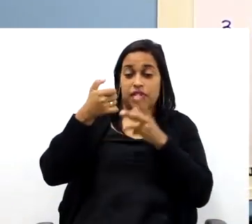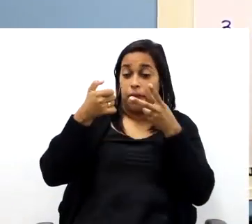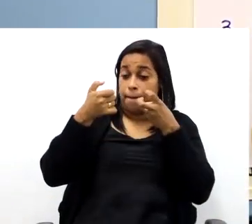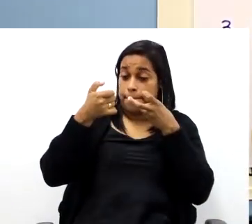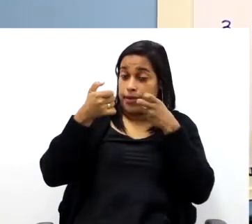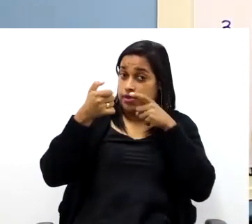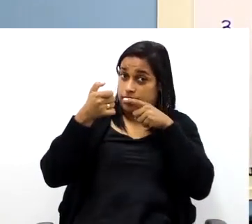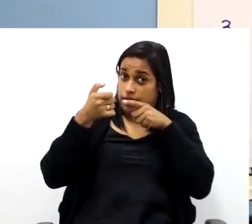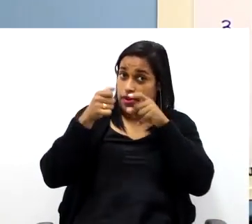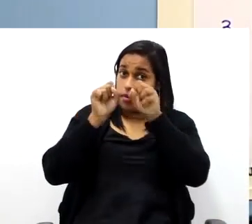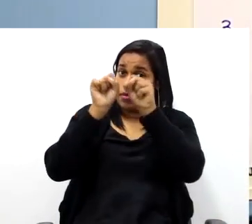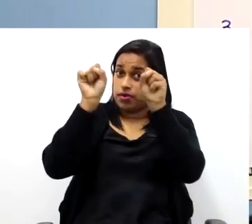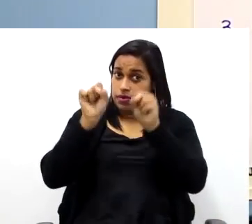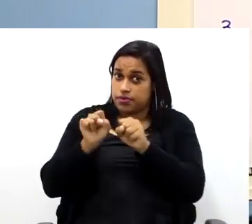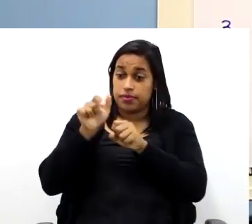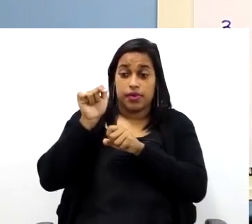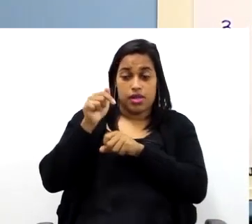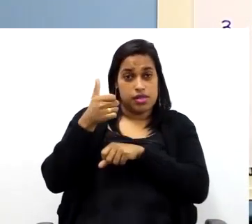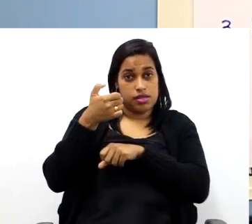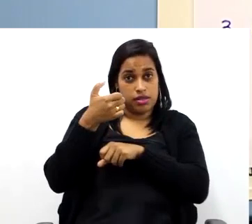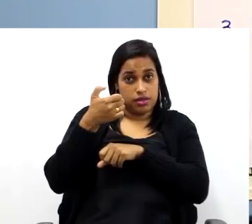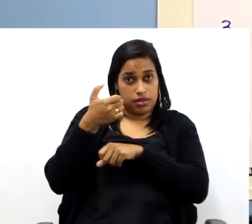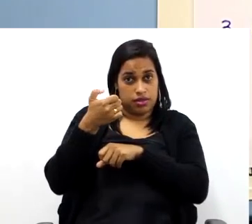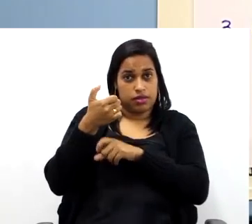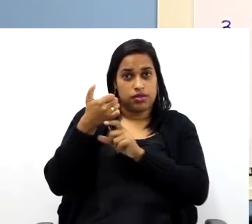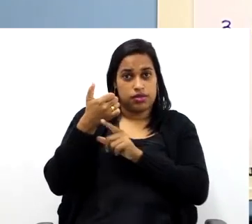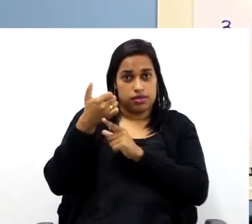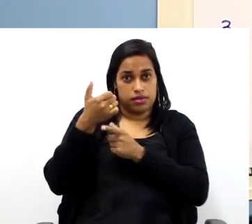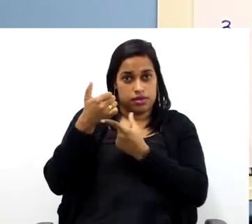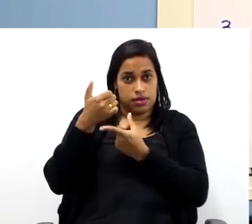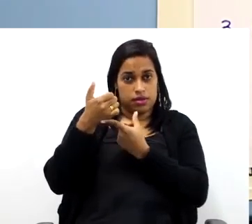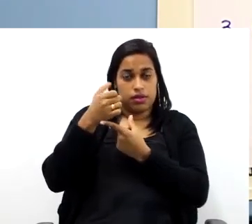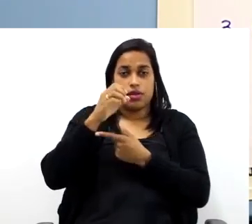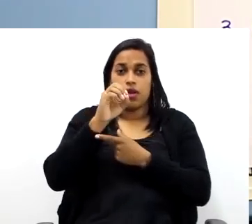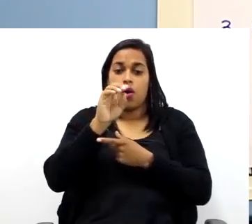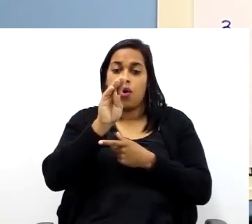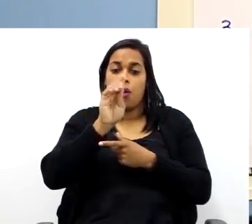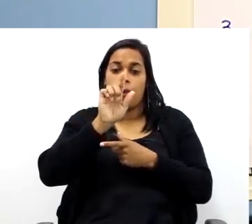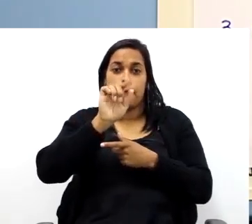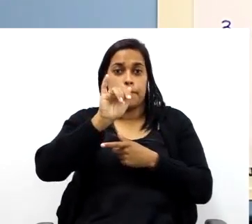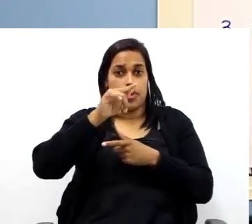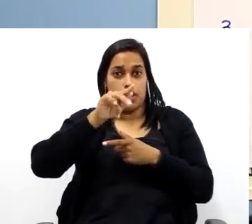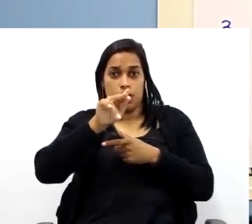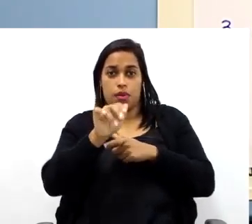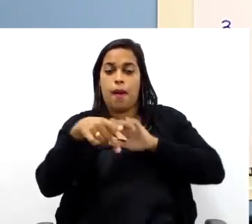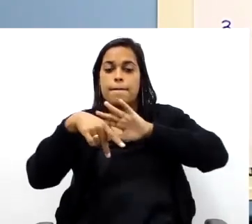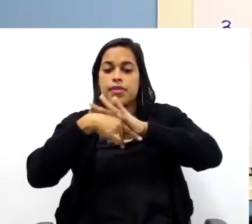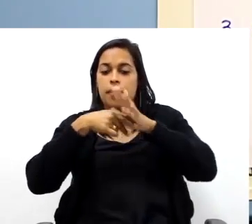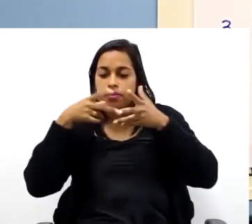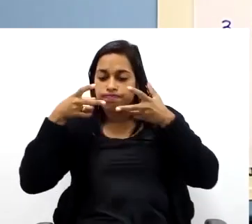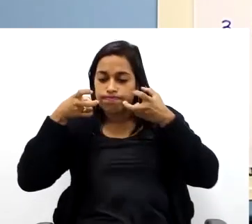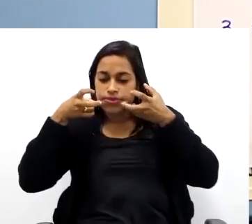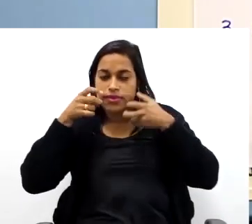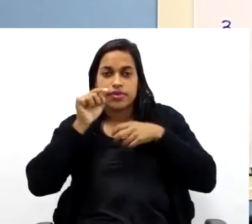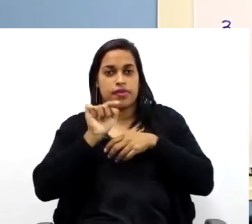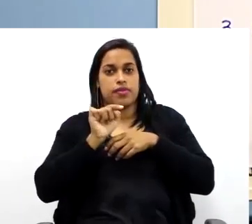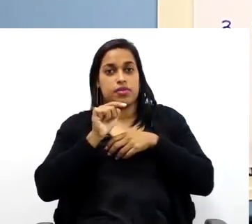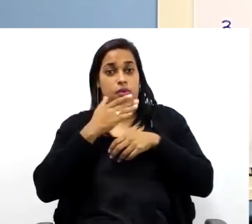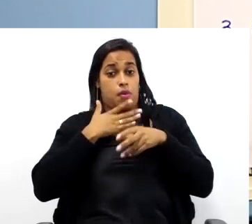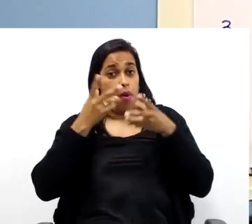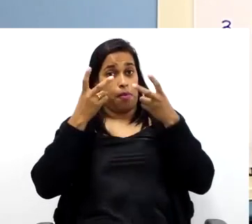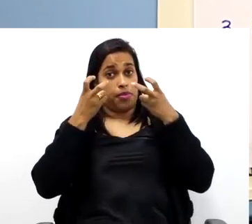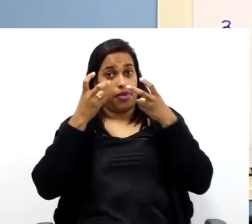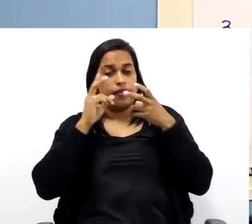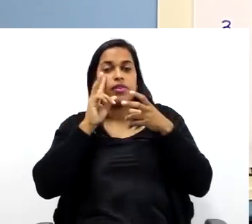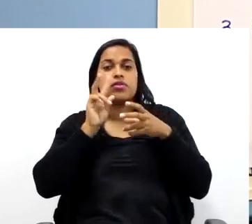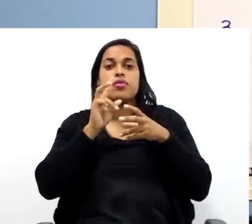no esquema. A caneta está oblíqua ao observador. Então, ó, o que chega para o observador